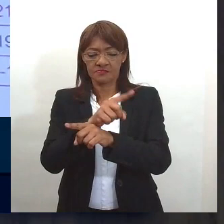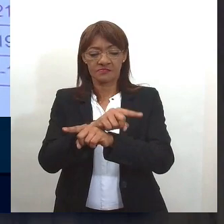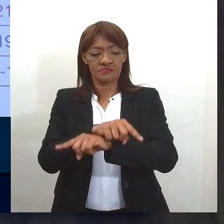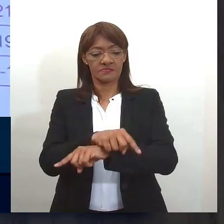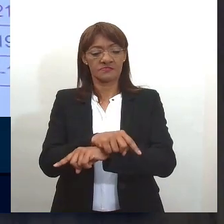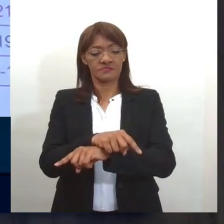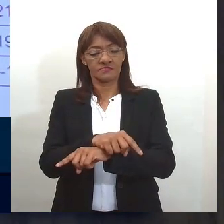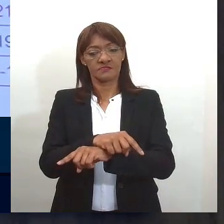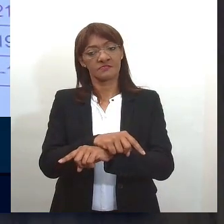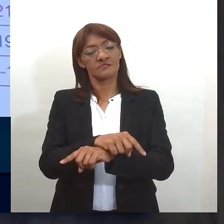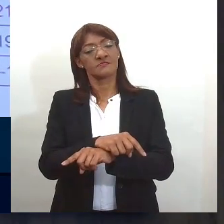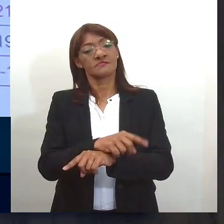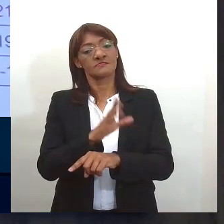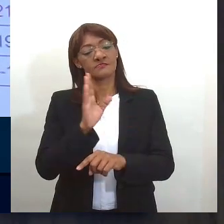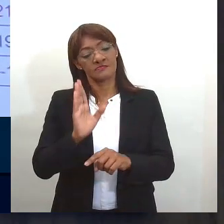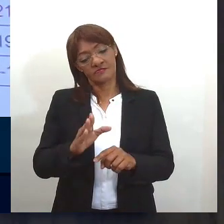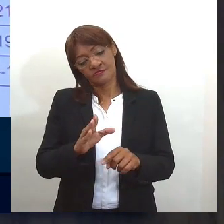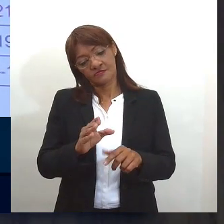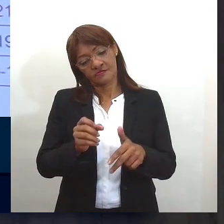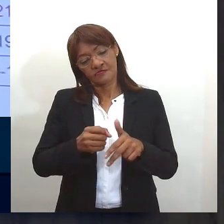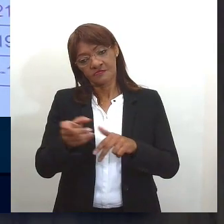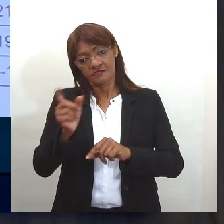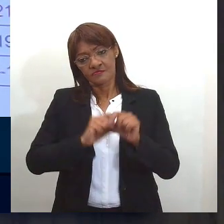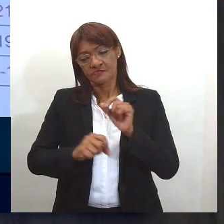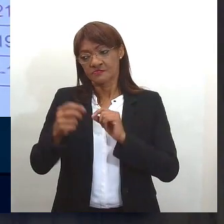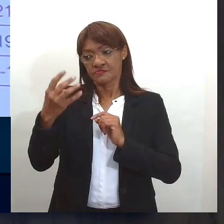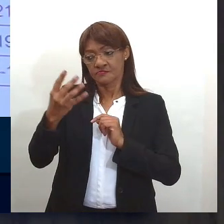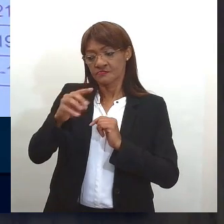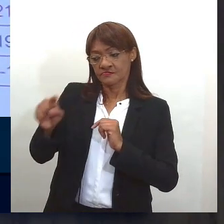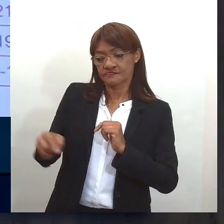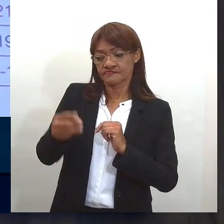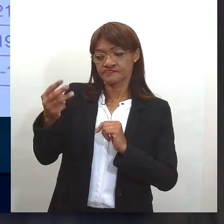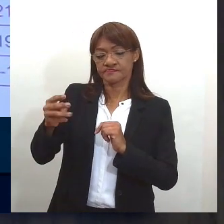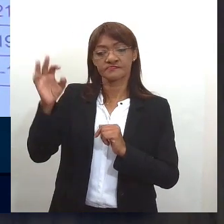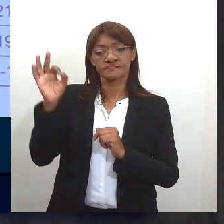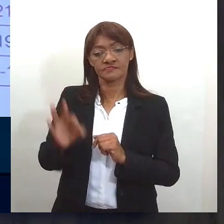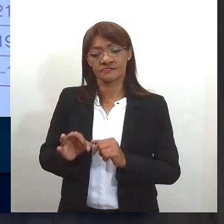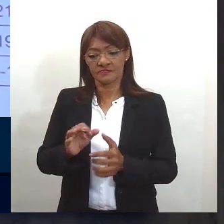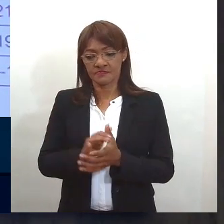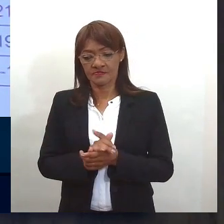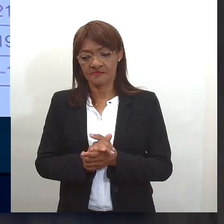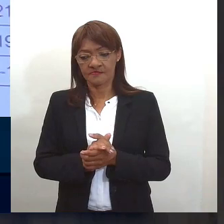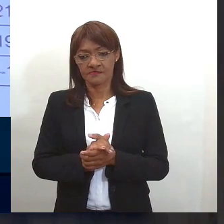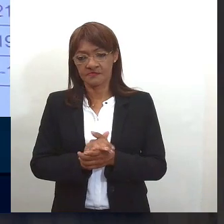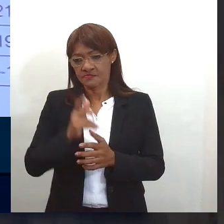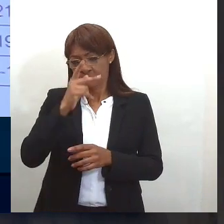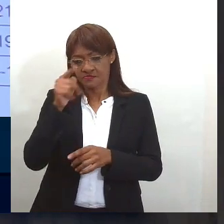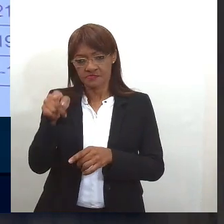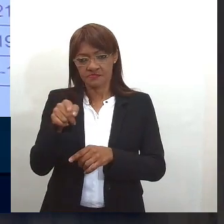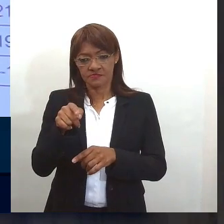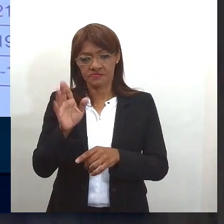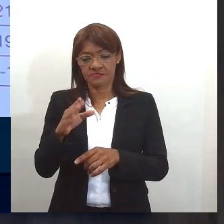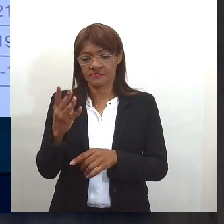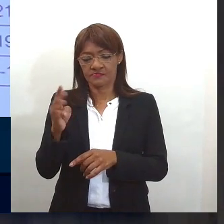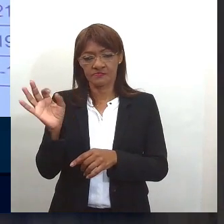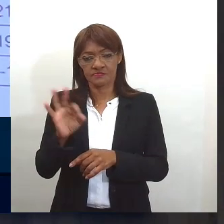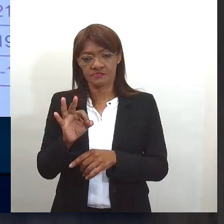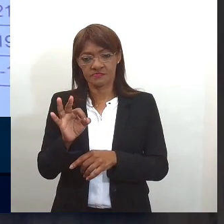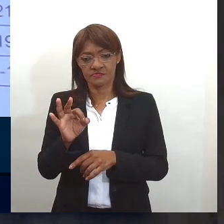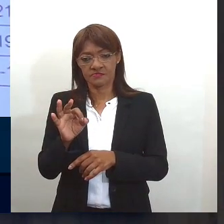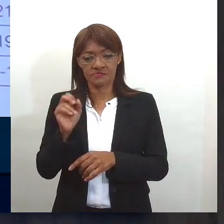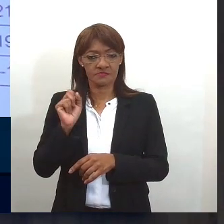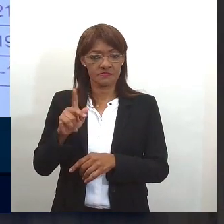aumentou 4,3%. Pessoal em cargos aumentaram 4%. A gente teve uma queda de despesa de